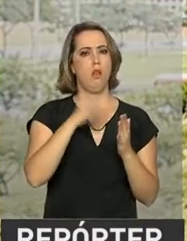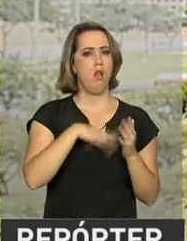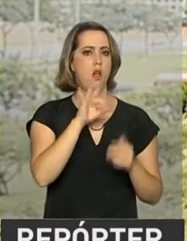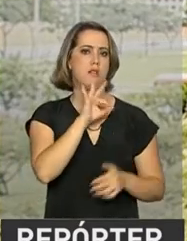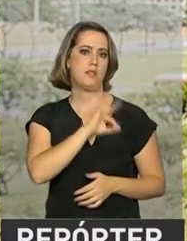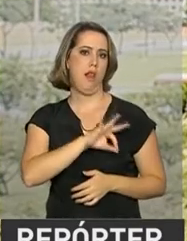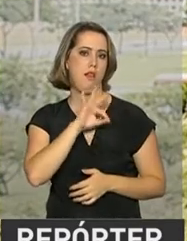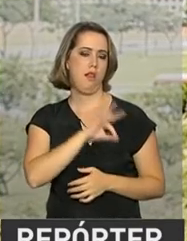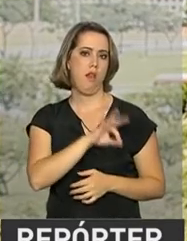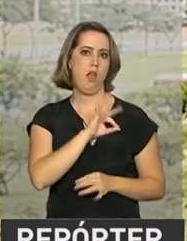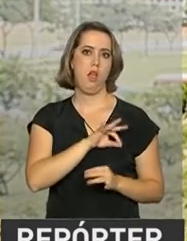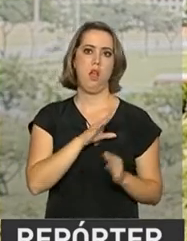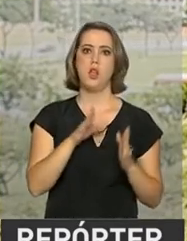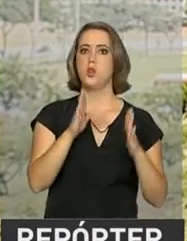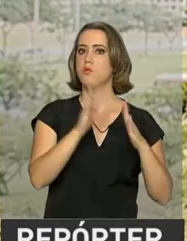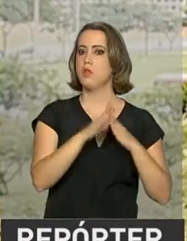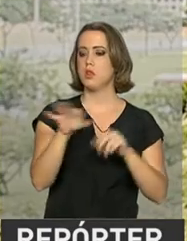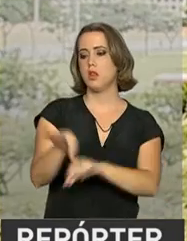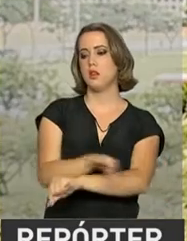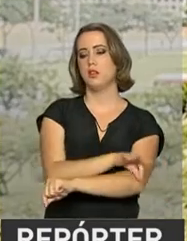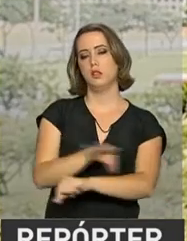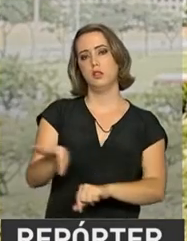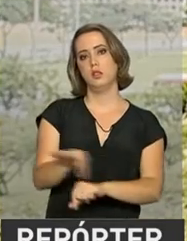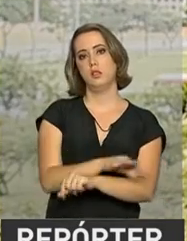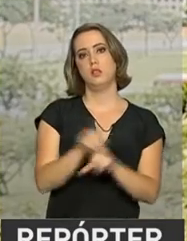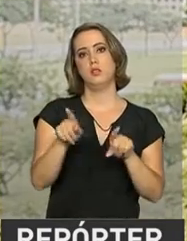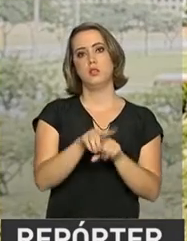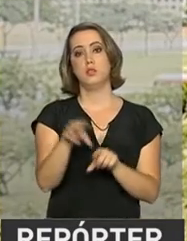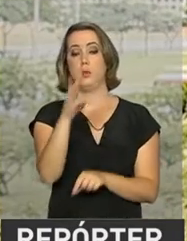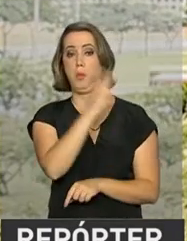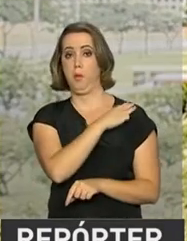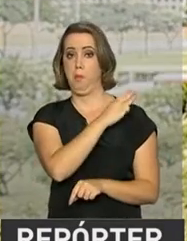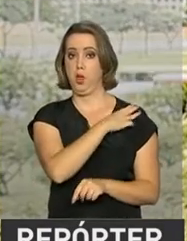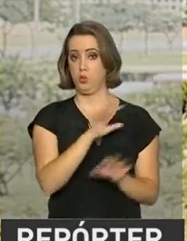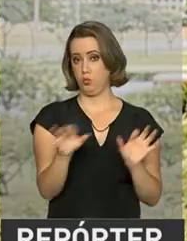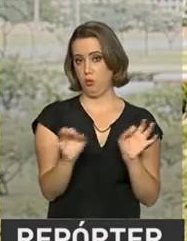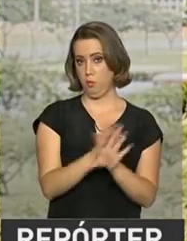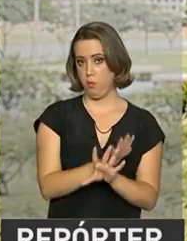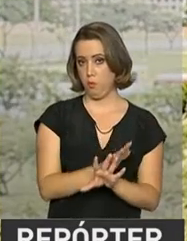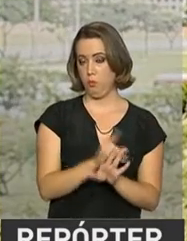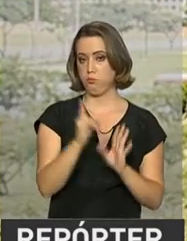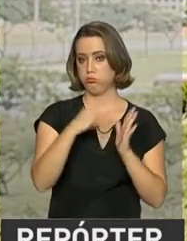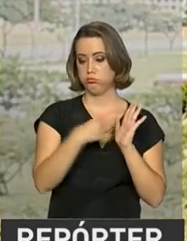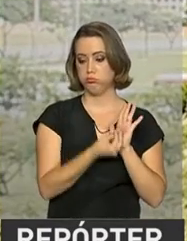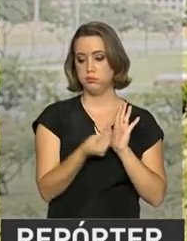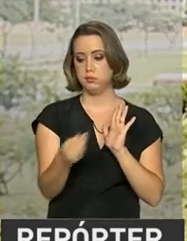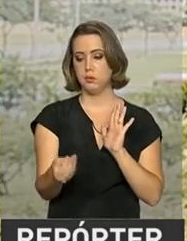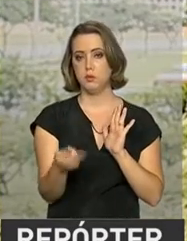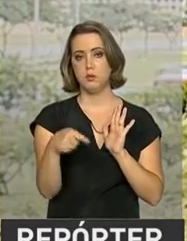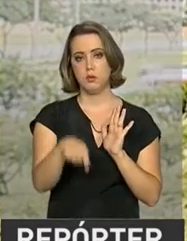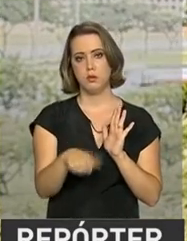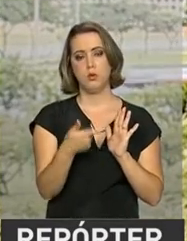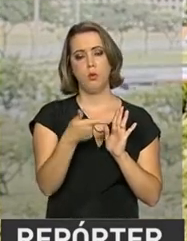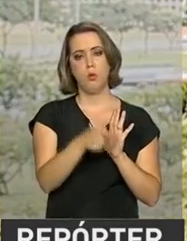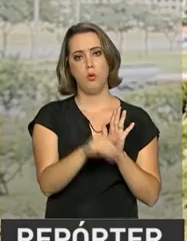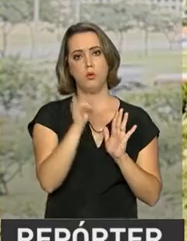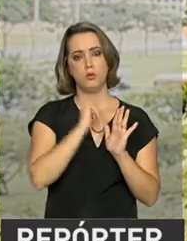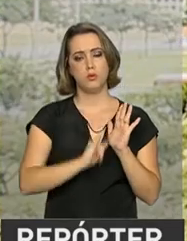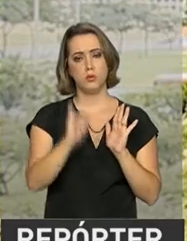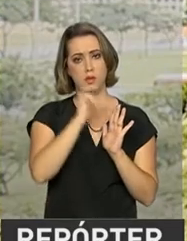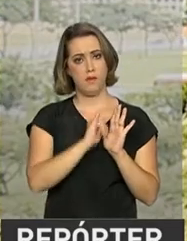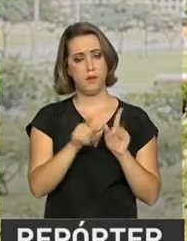rendimento residência e conclusão de ensino médio além de outras informações é bom o